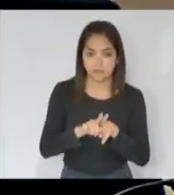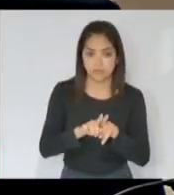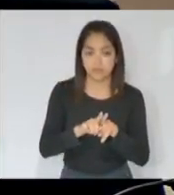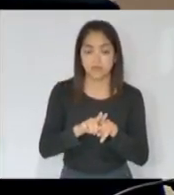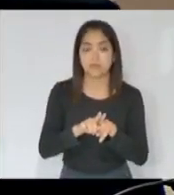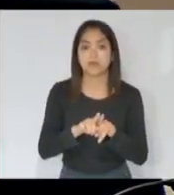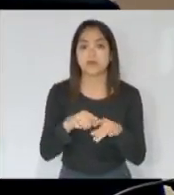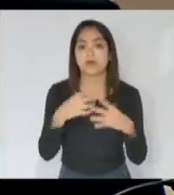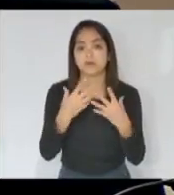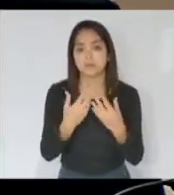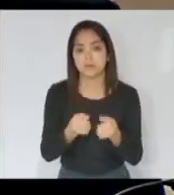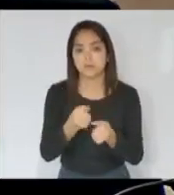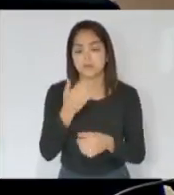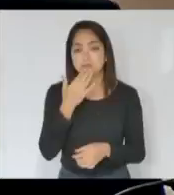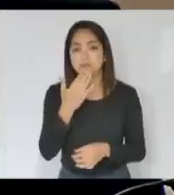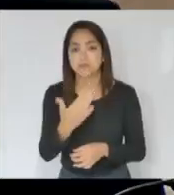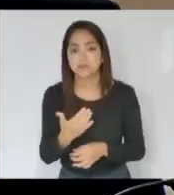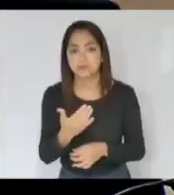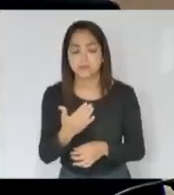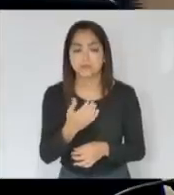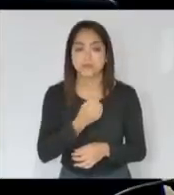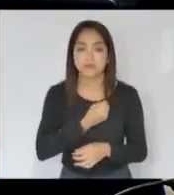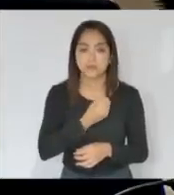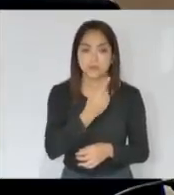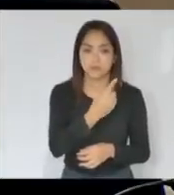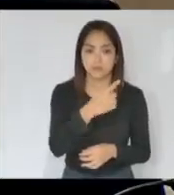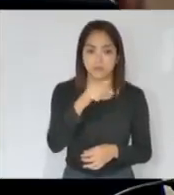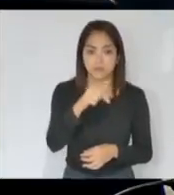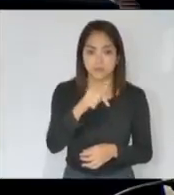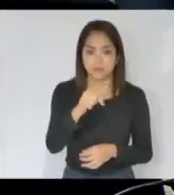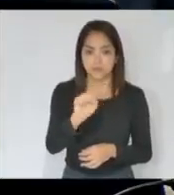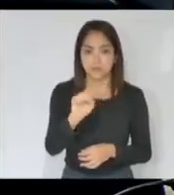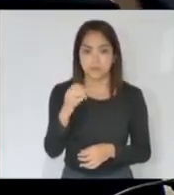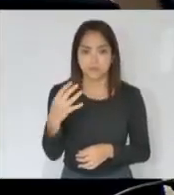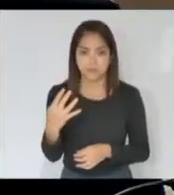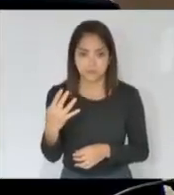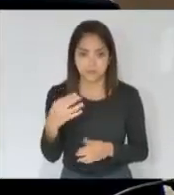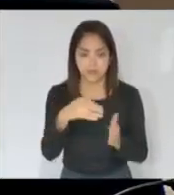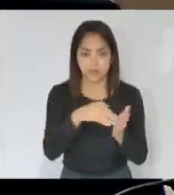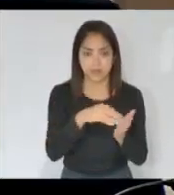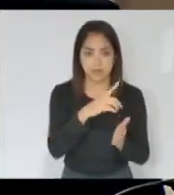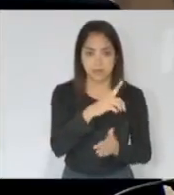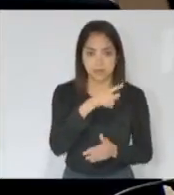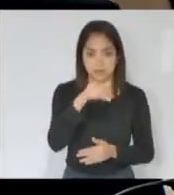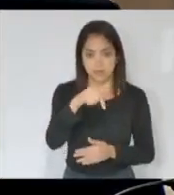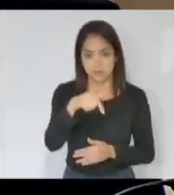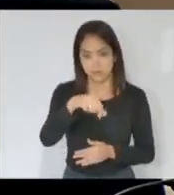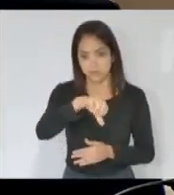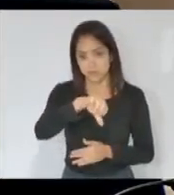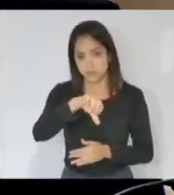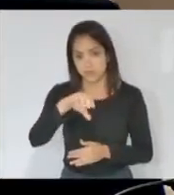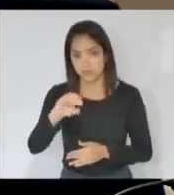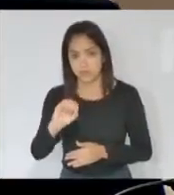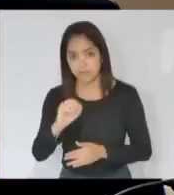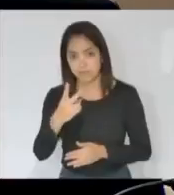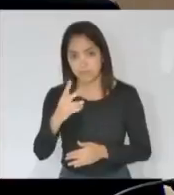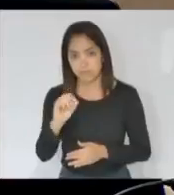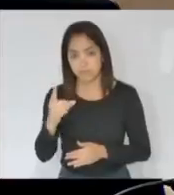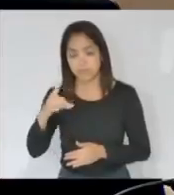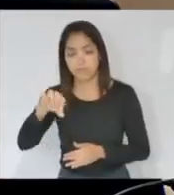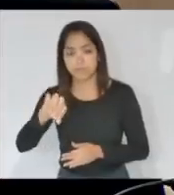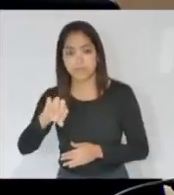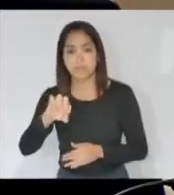presidente deferiu os requerimentos números 1784 a 1790 de 2019